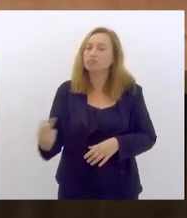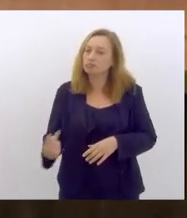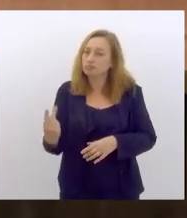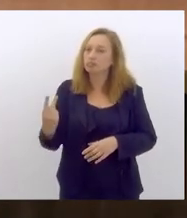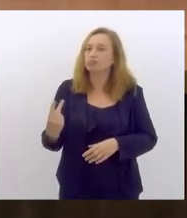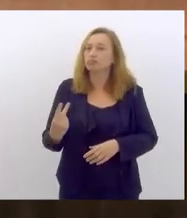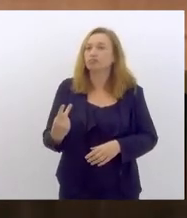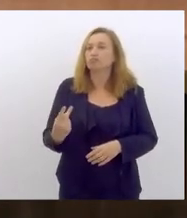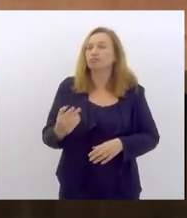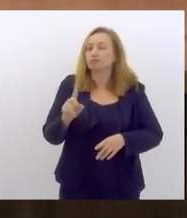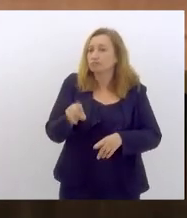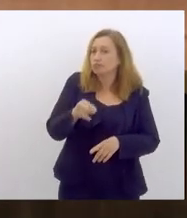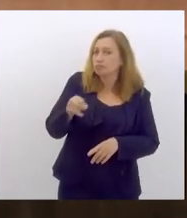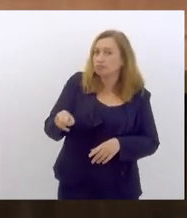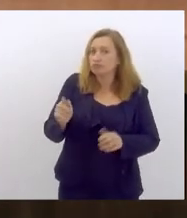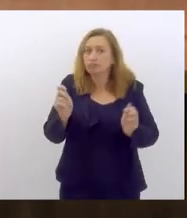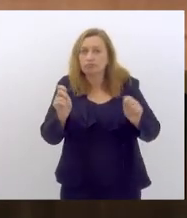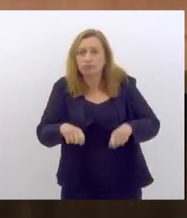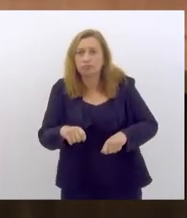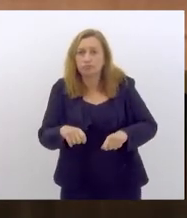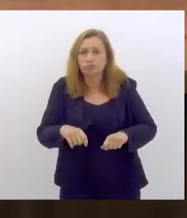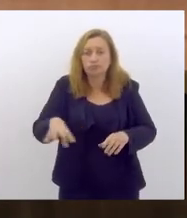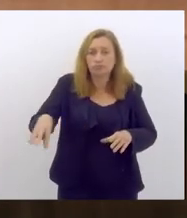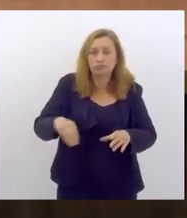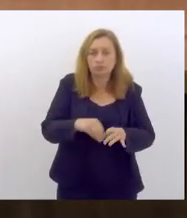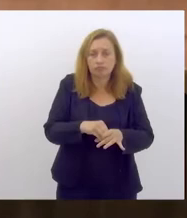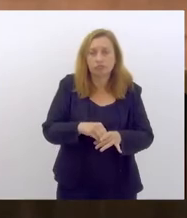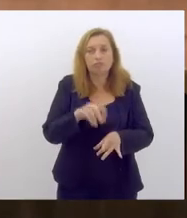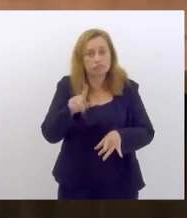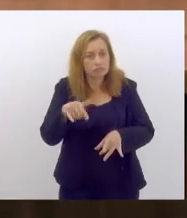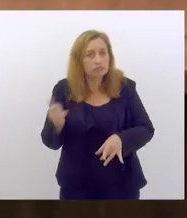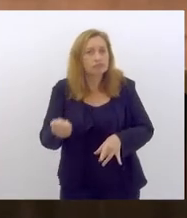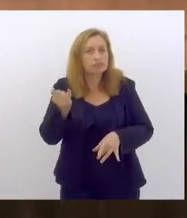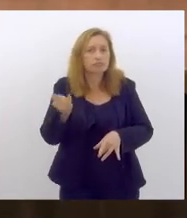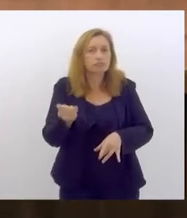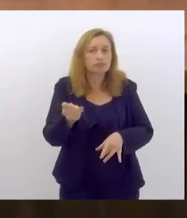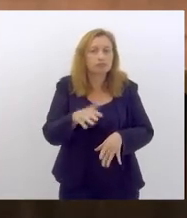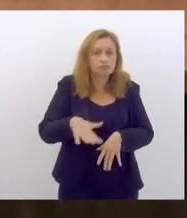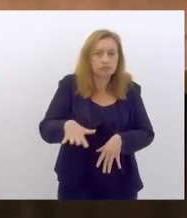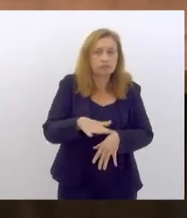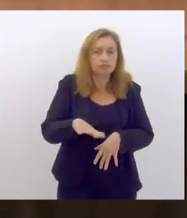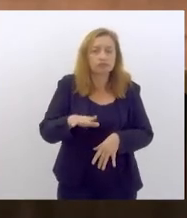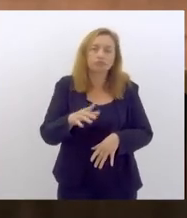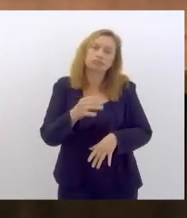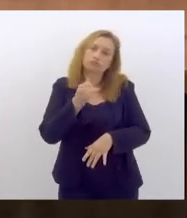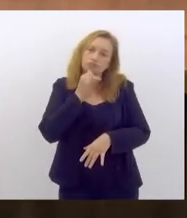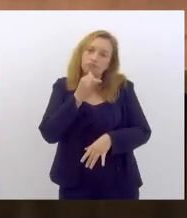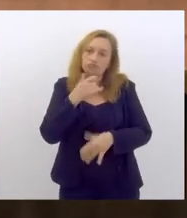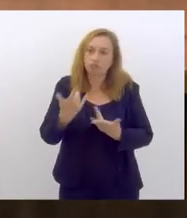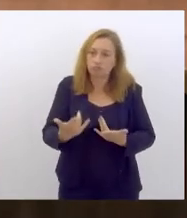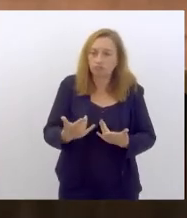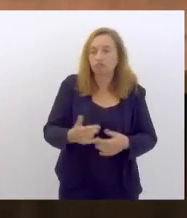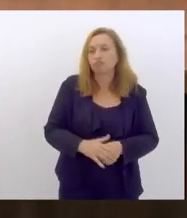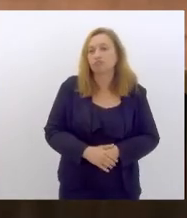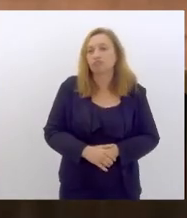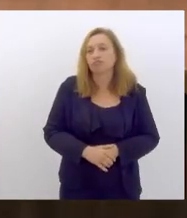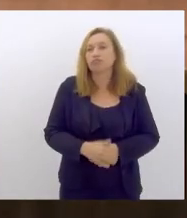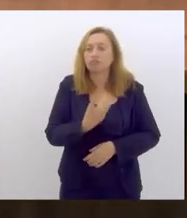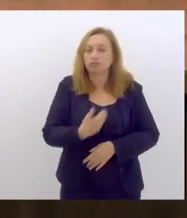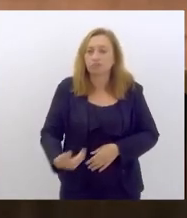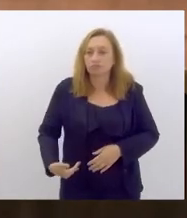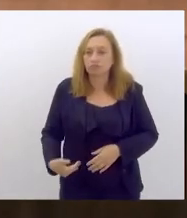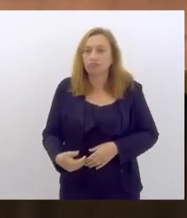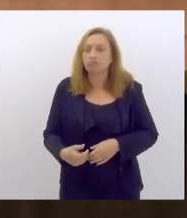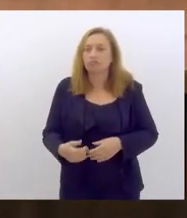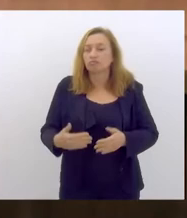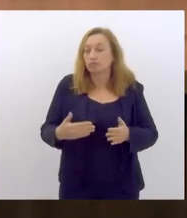valorizadas. Excluí-los da possibilidade de imigração quando eles são importantes para a rede é uma covardia. Aliás, é uma covardia o que o governo está fazendo